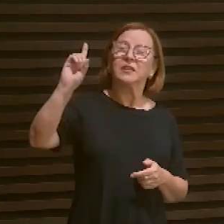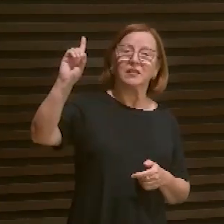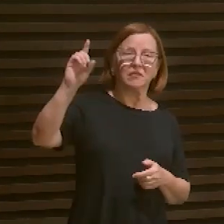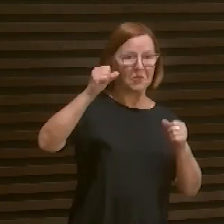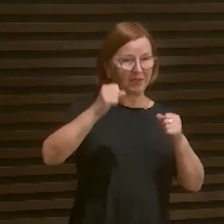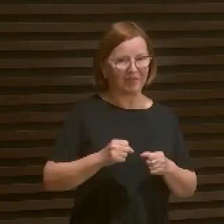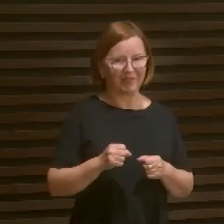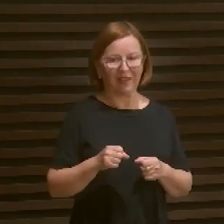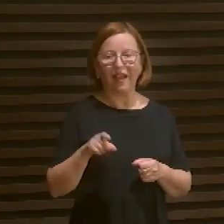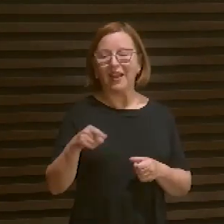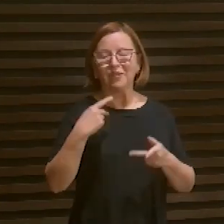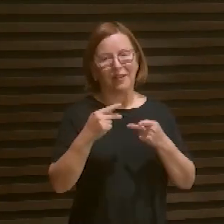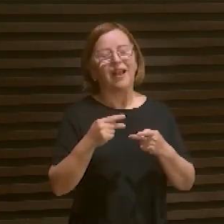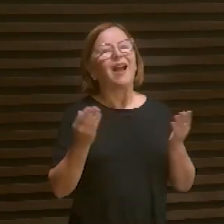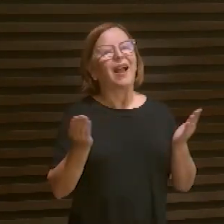estou entendendo.